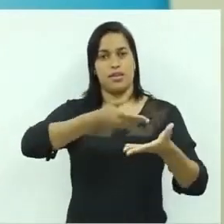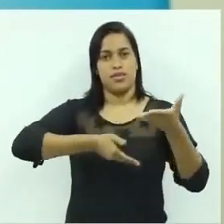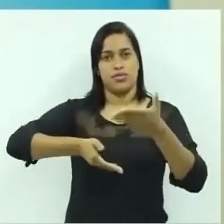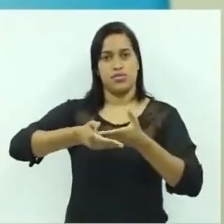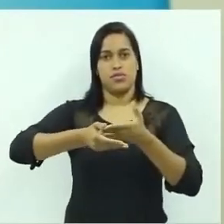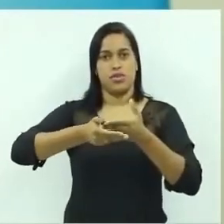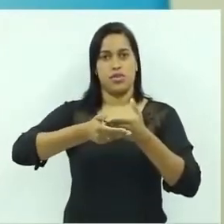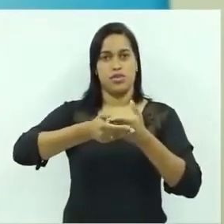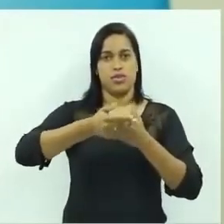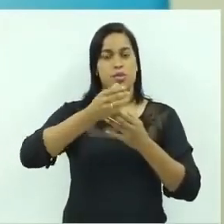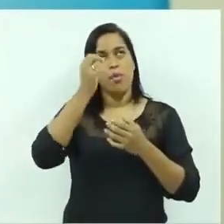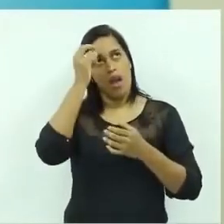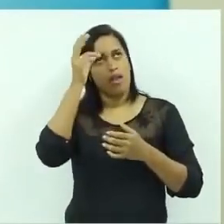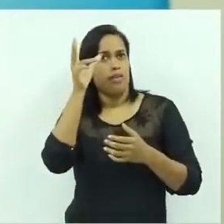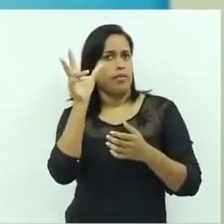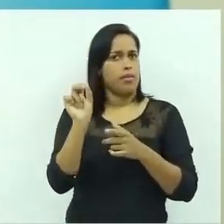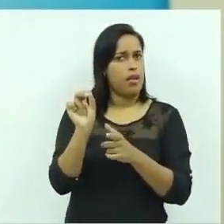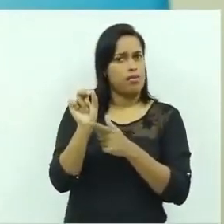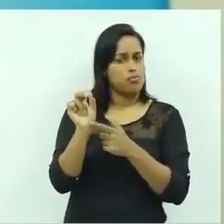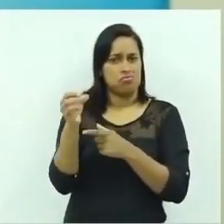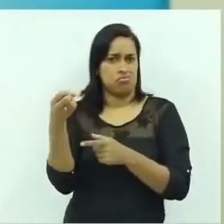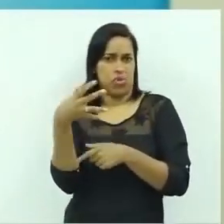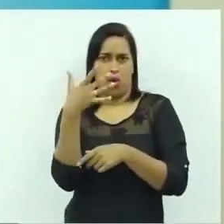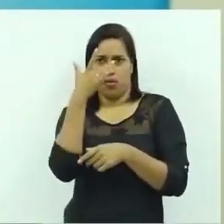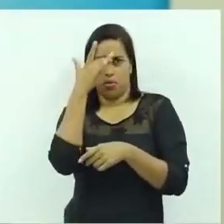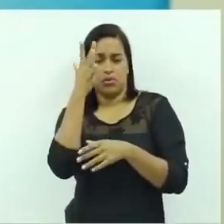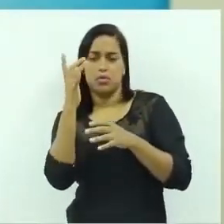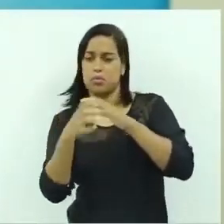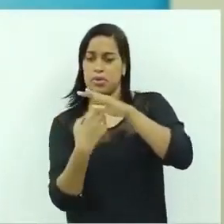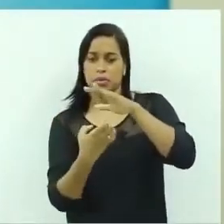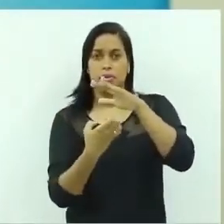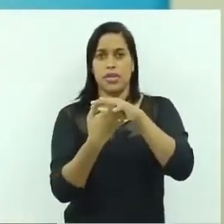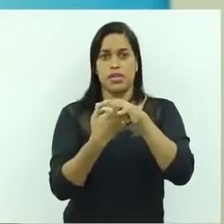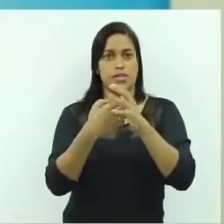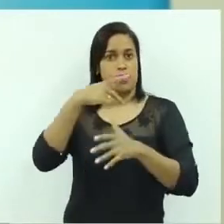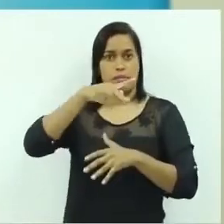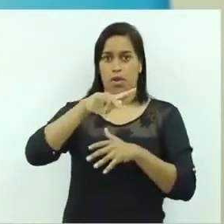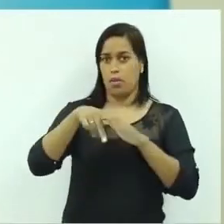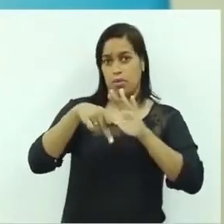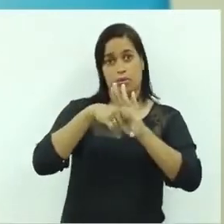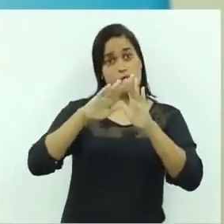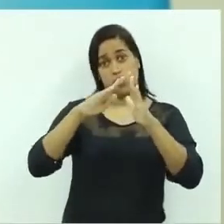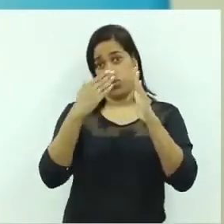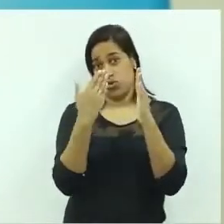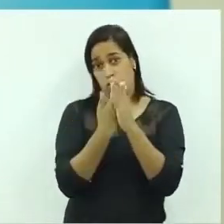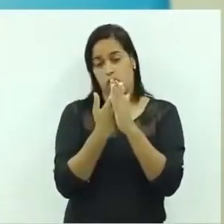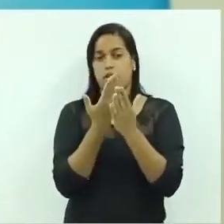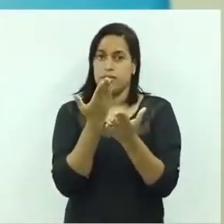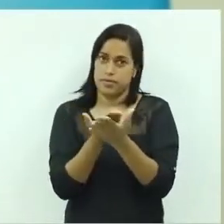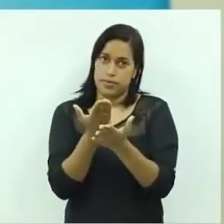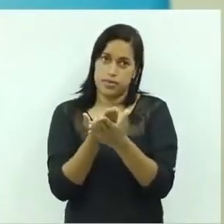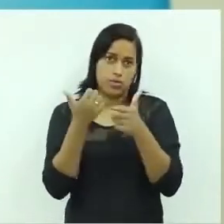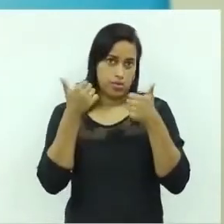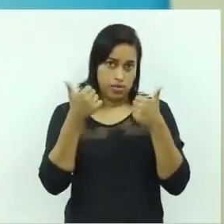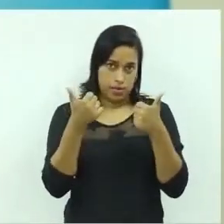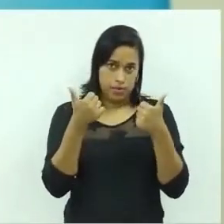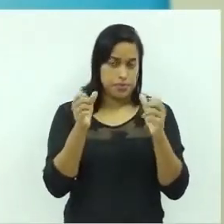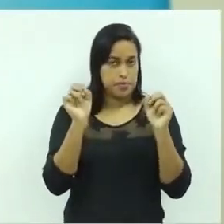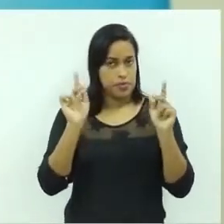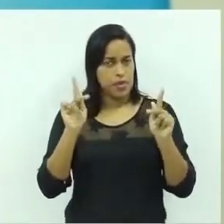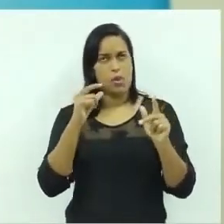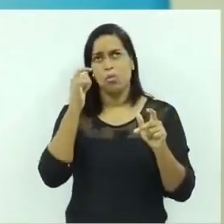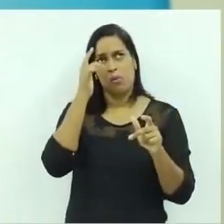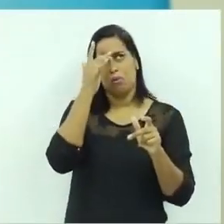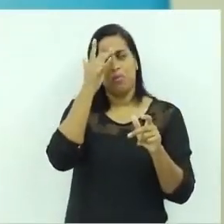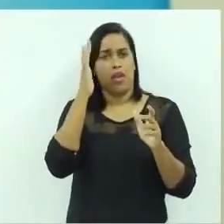no tópico de uma ideia inovadora, ou para a empresa que você trabalha, ou para a escola que você estuda. Tá? Você vai colocar lá